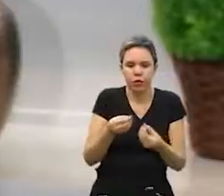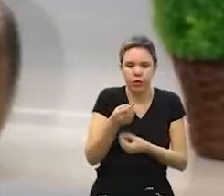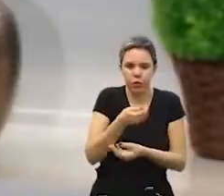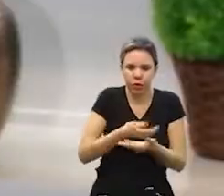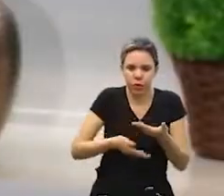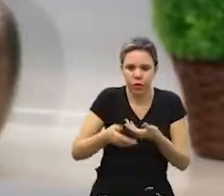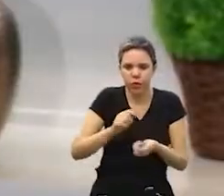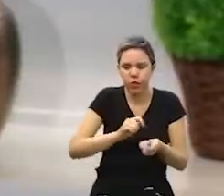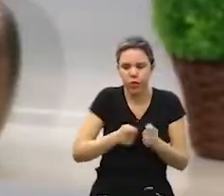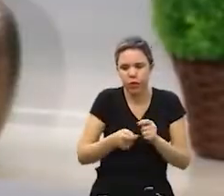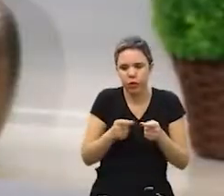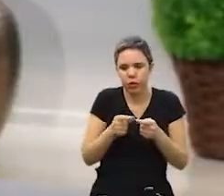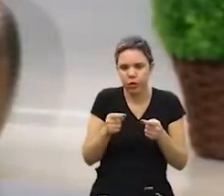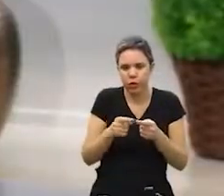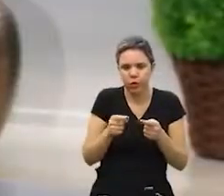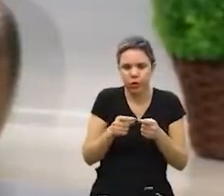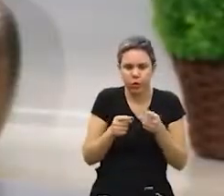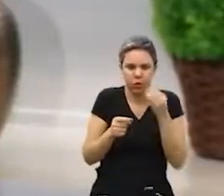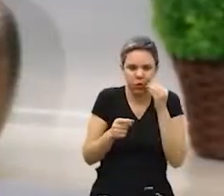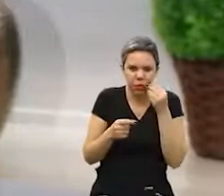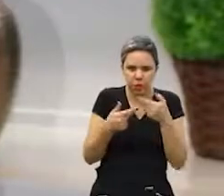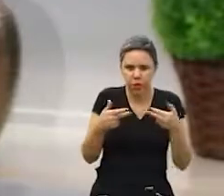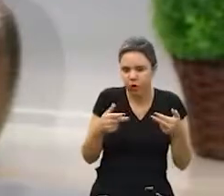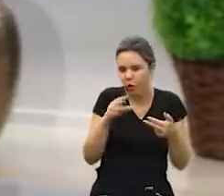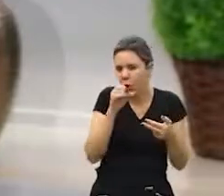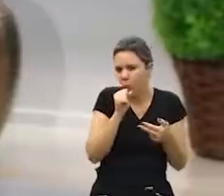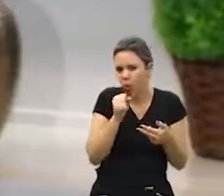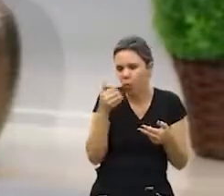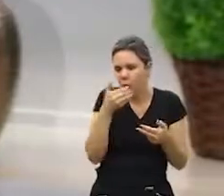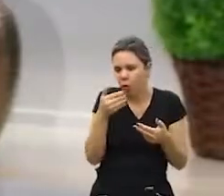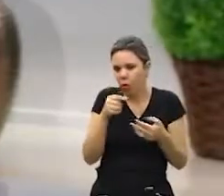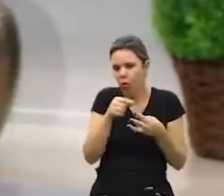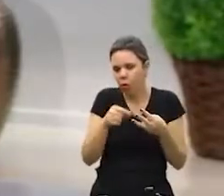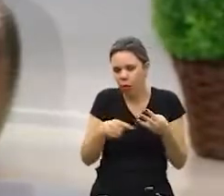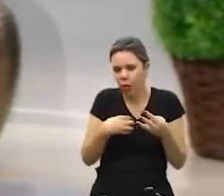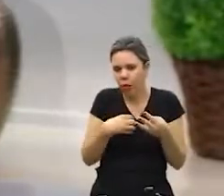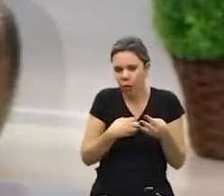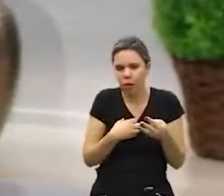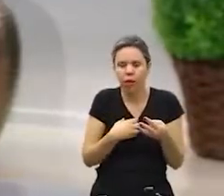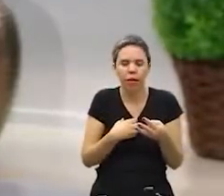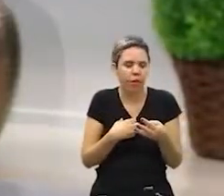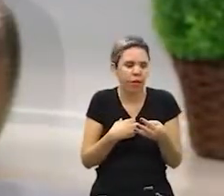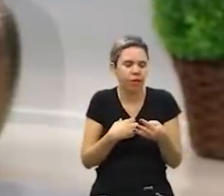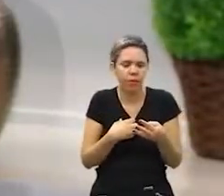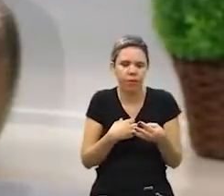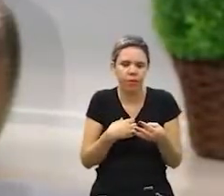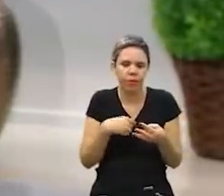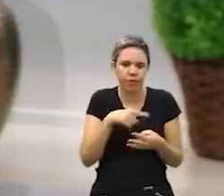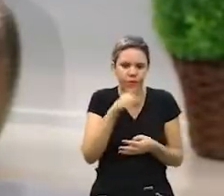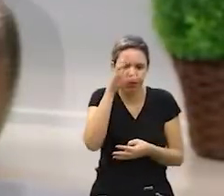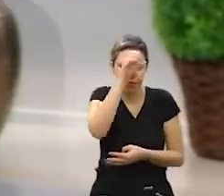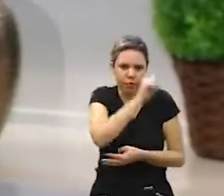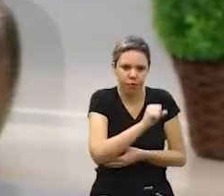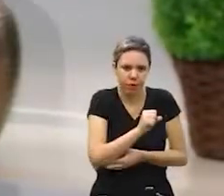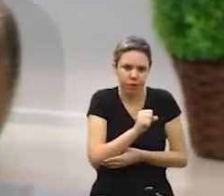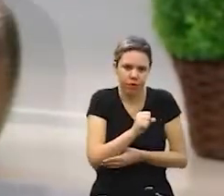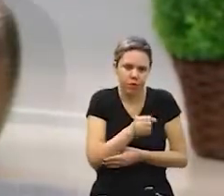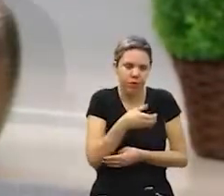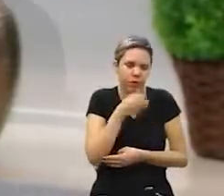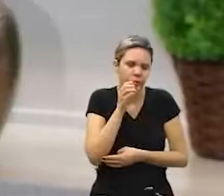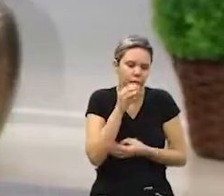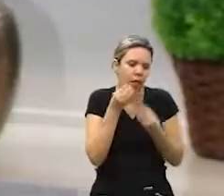que é harmonizações, né? A gente tem drinks tanto amargos, cítricos e os mais doces, né? Quando a gente vai aprender